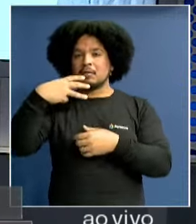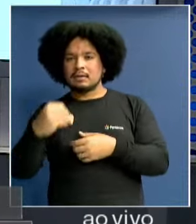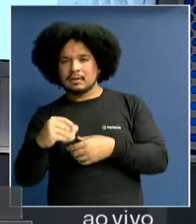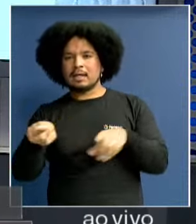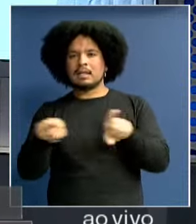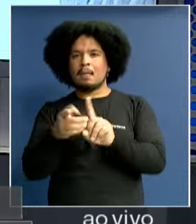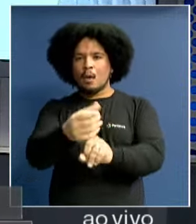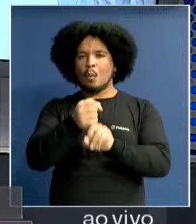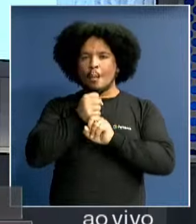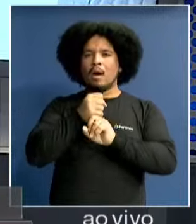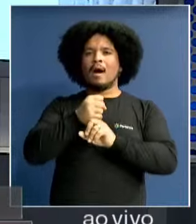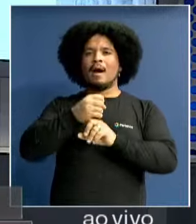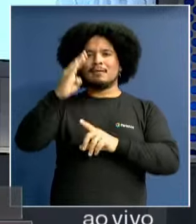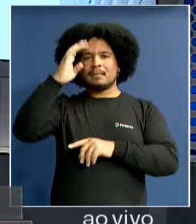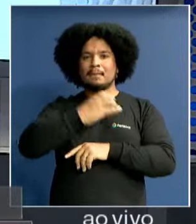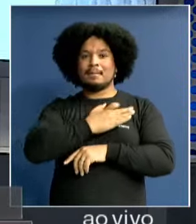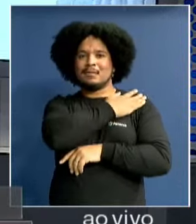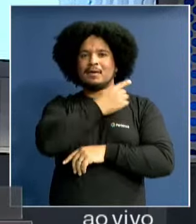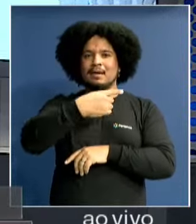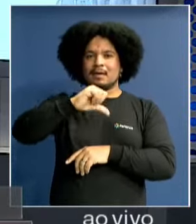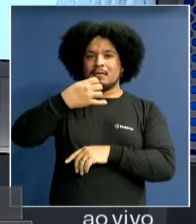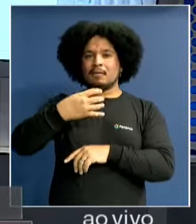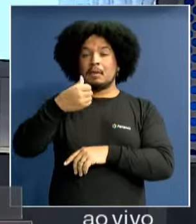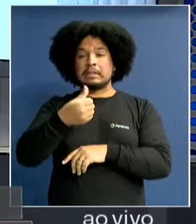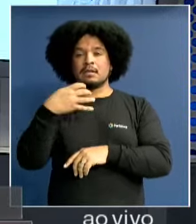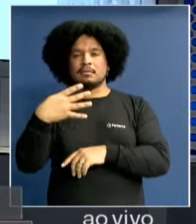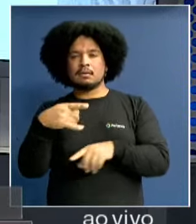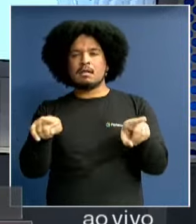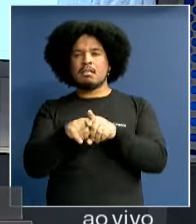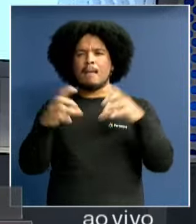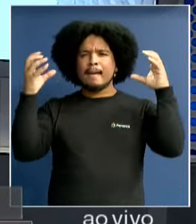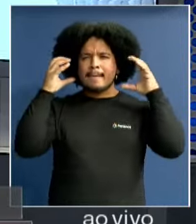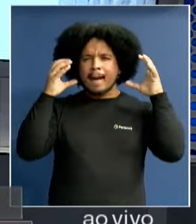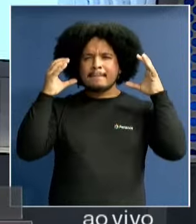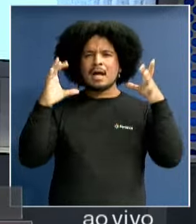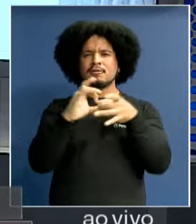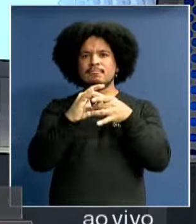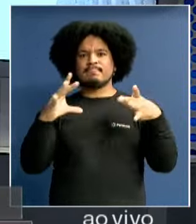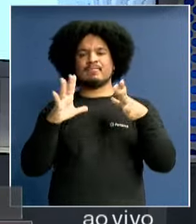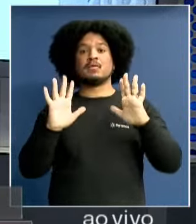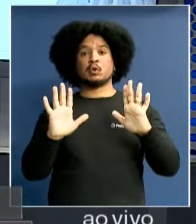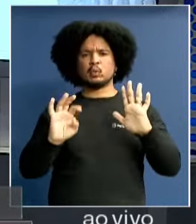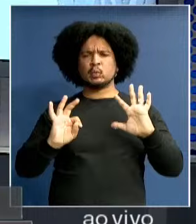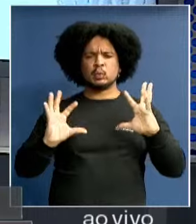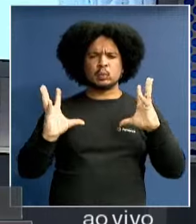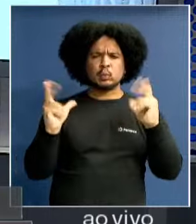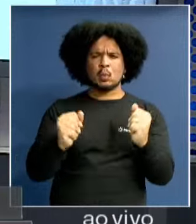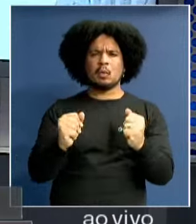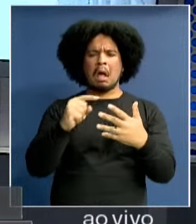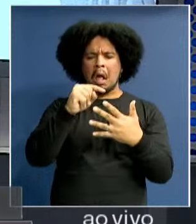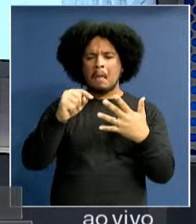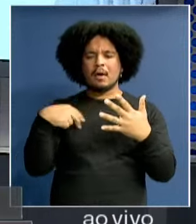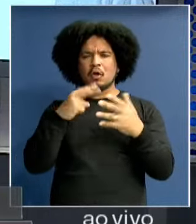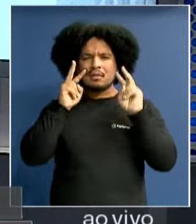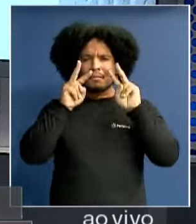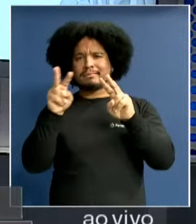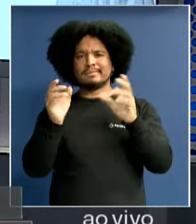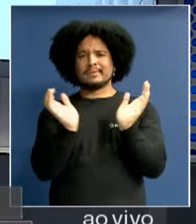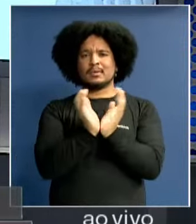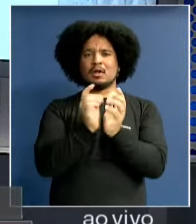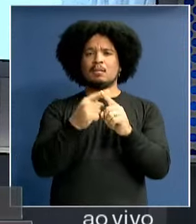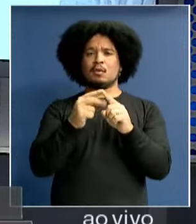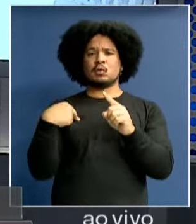de 1964, a Rádio da Legalidade, tudo isso. E quando a gente vê, né, colegas aí, porque estamos